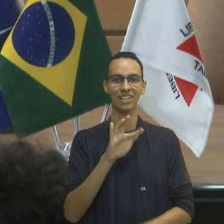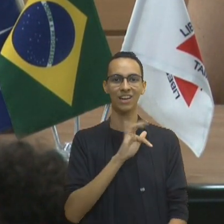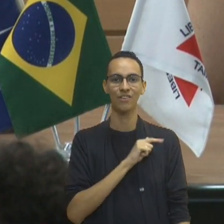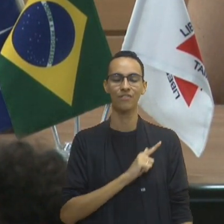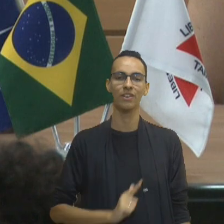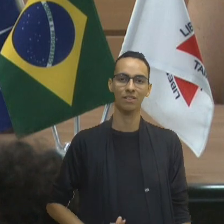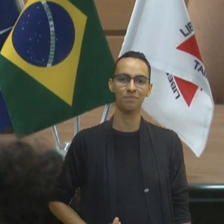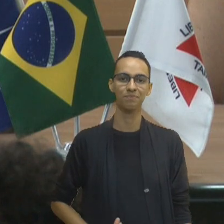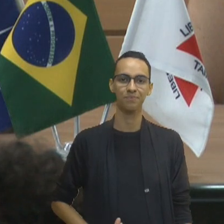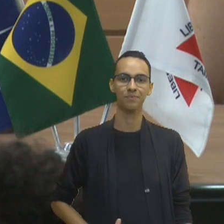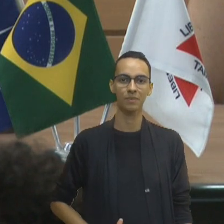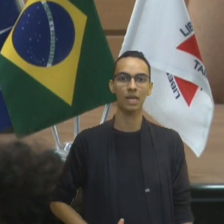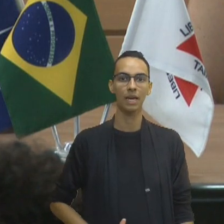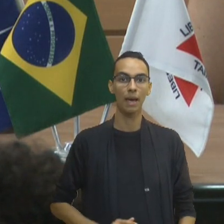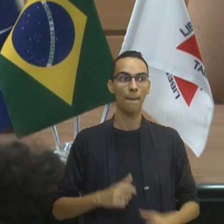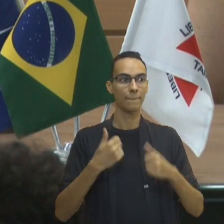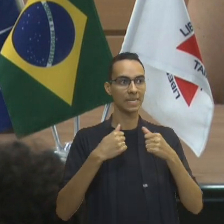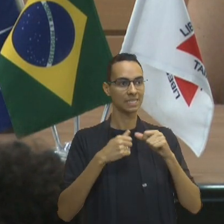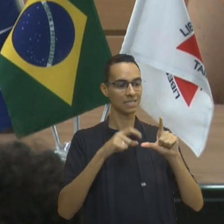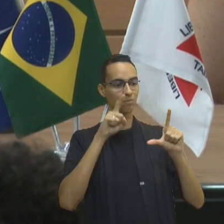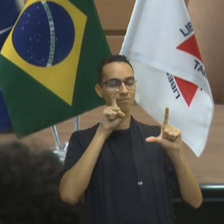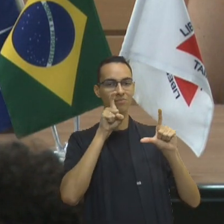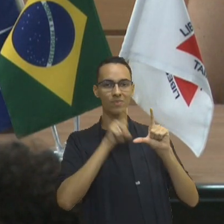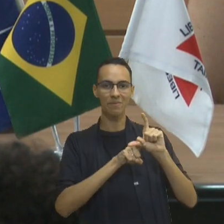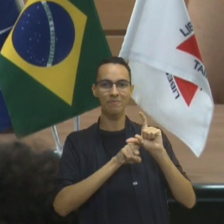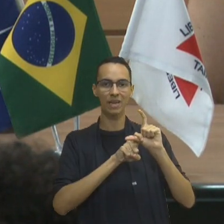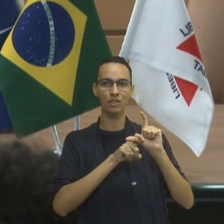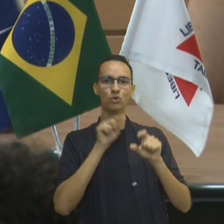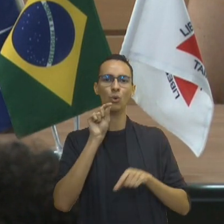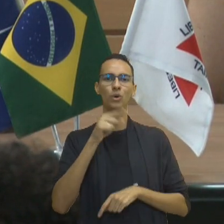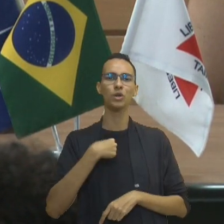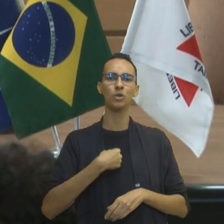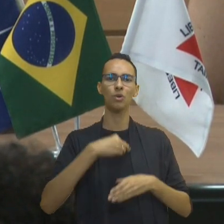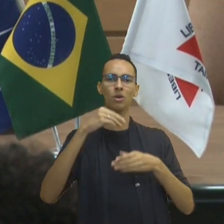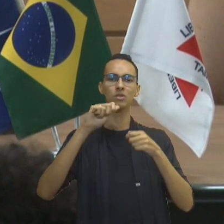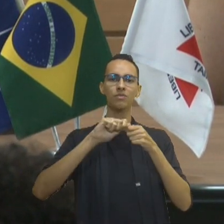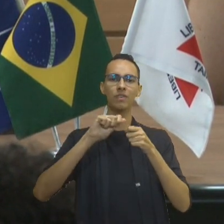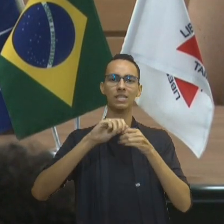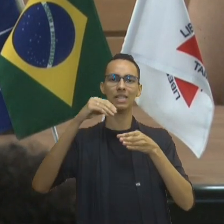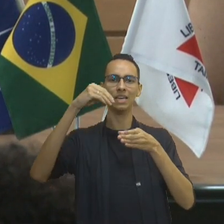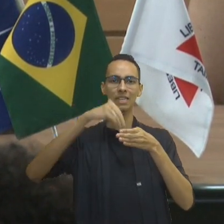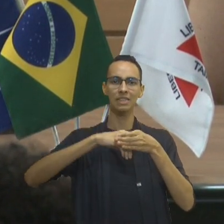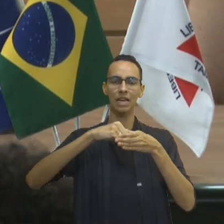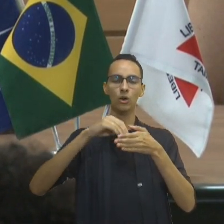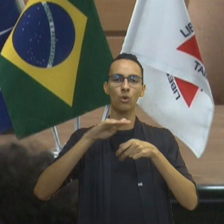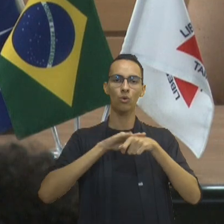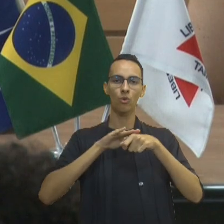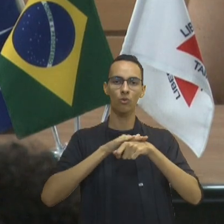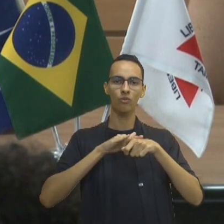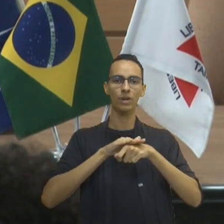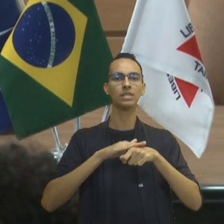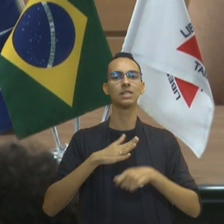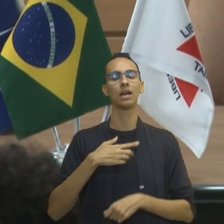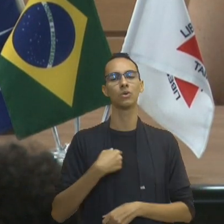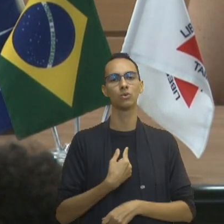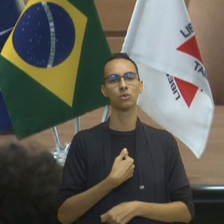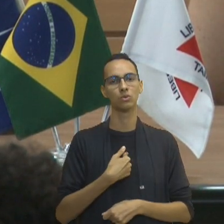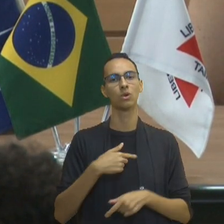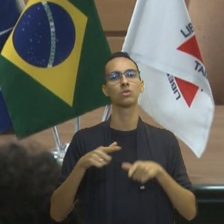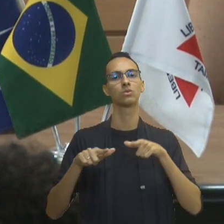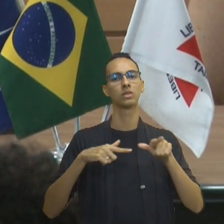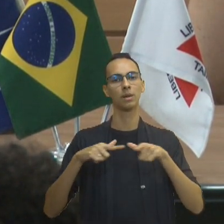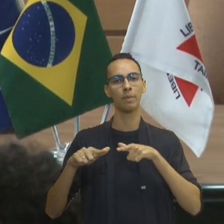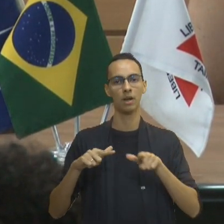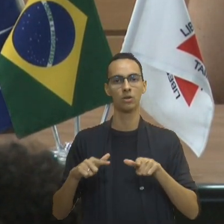Vão independer das suas... O que nós podemos fazer é interno e conversar com os nossos parlamentares. Mas tem que haver uma